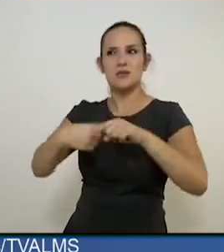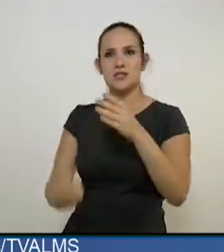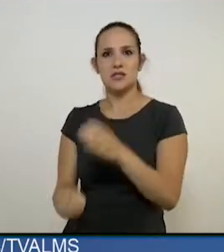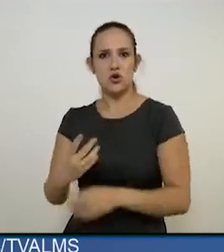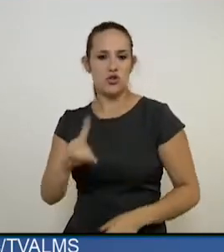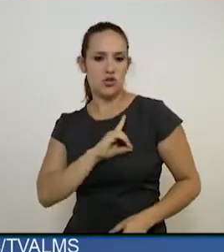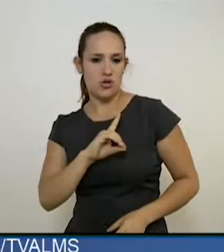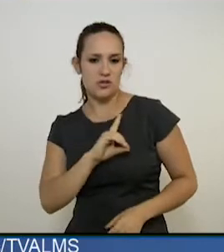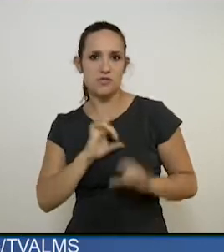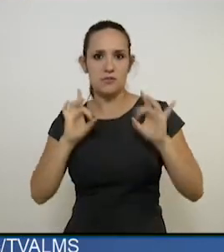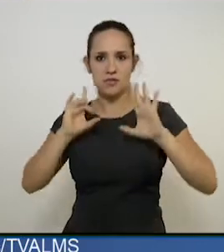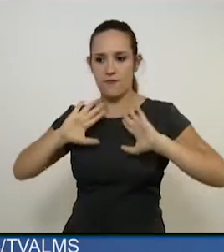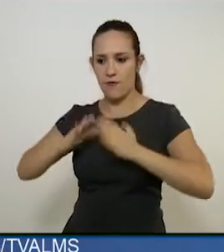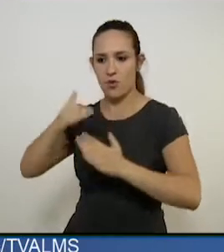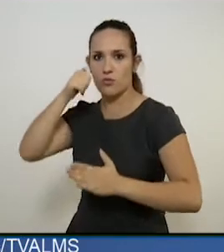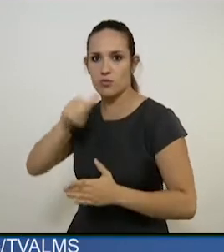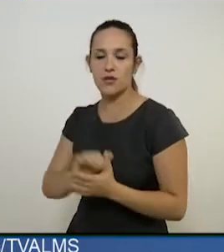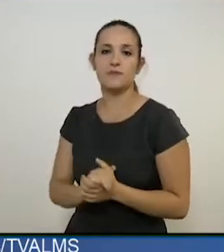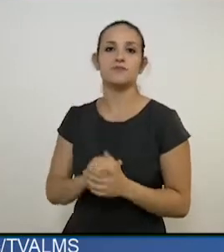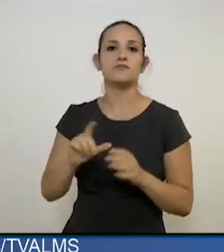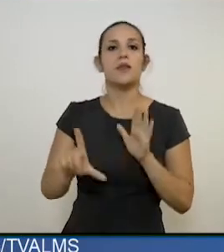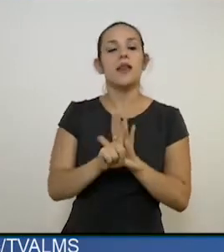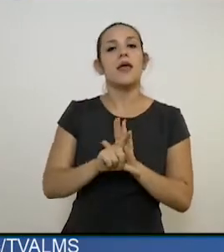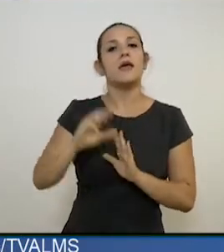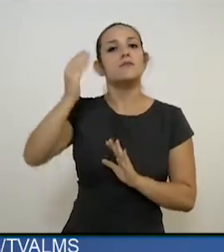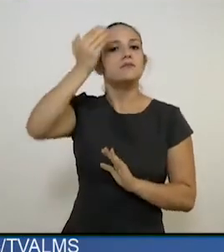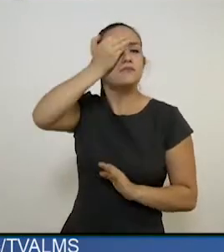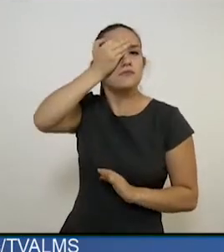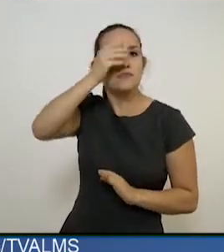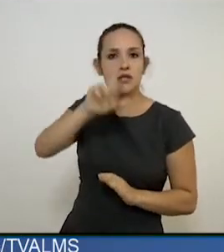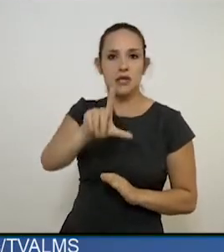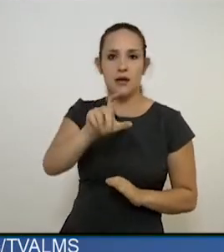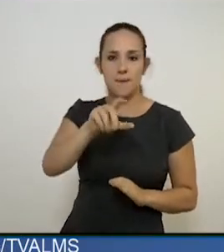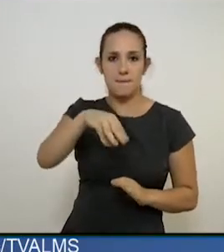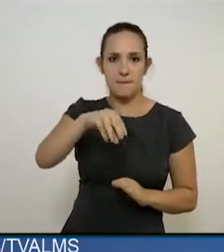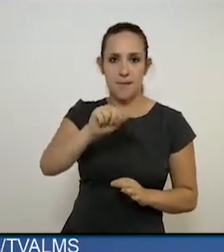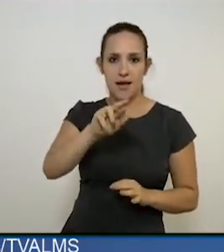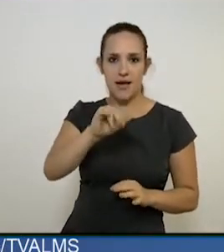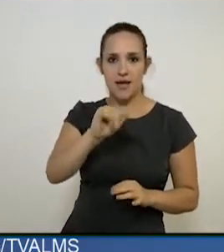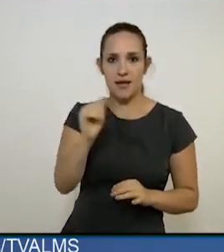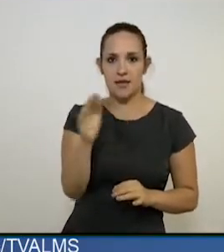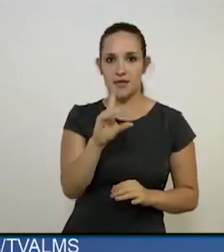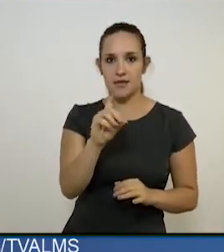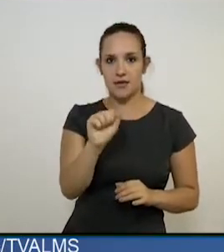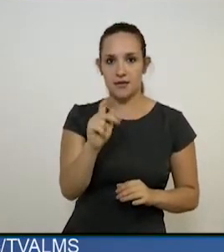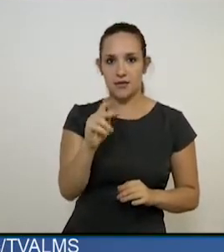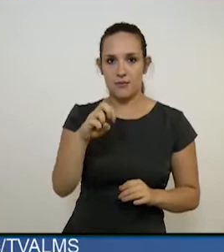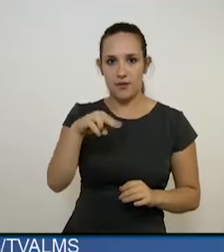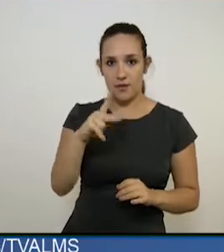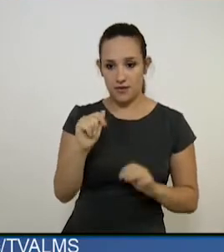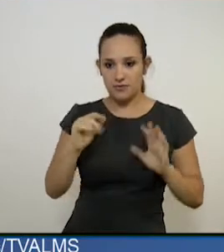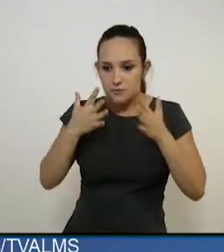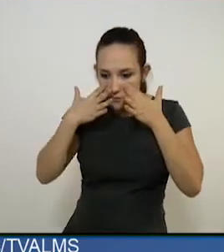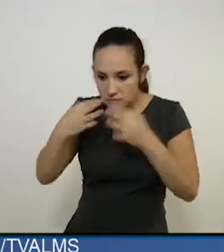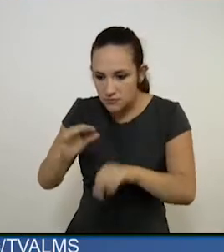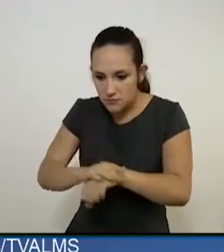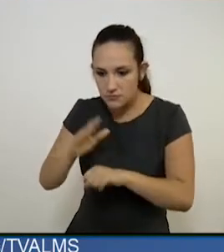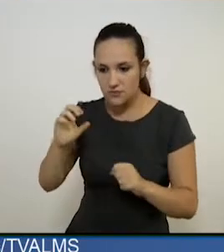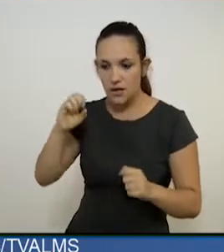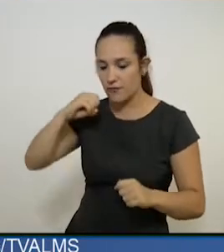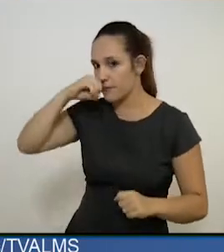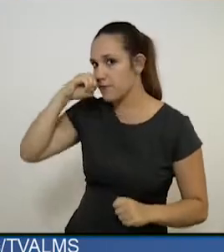atendimento à mulher, a Lei Maria da Penha, que trouxe visibilidade ao problema da violência doméstica,